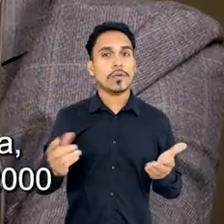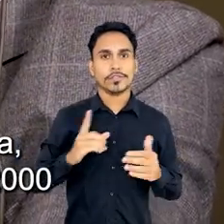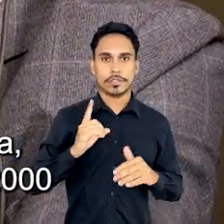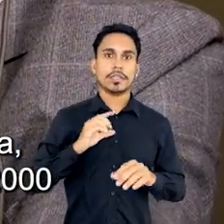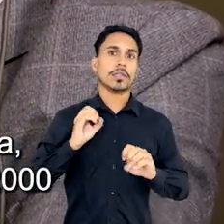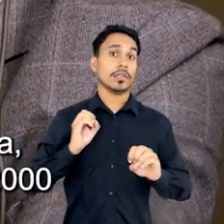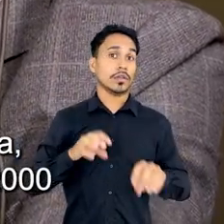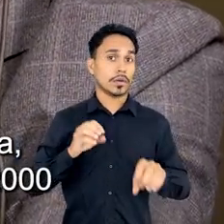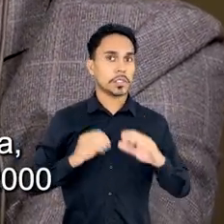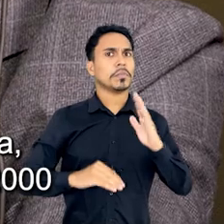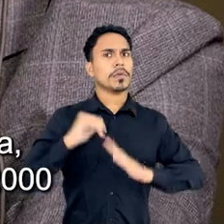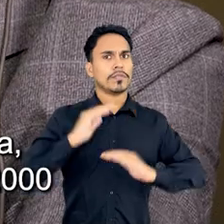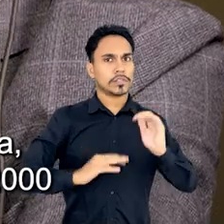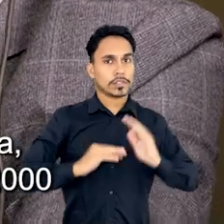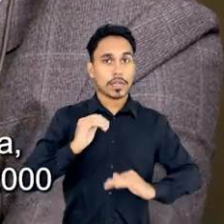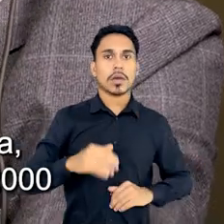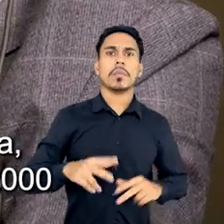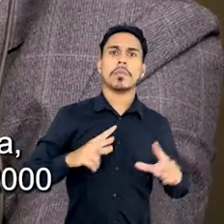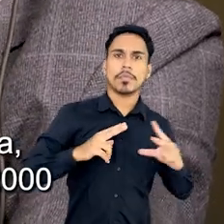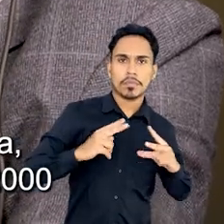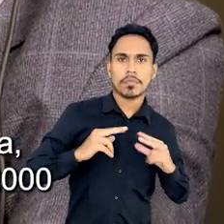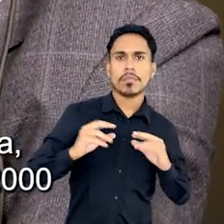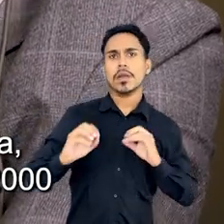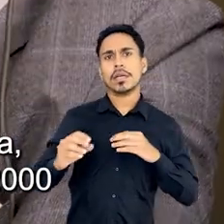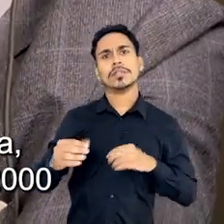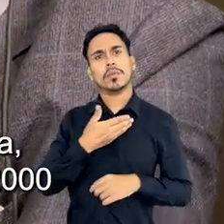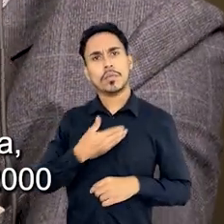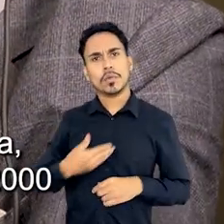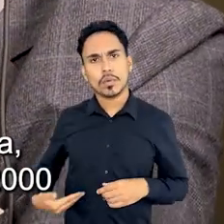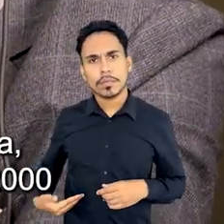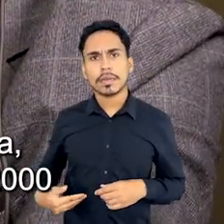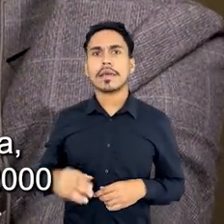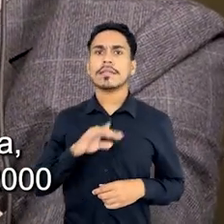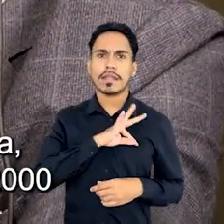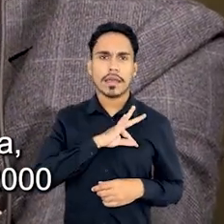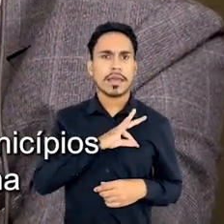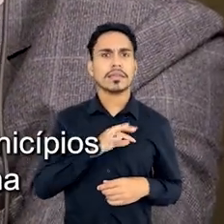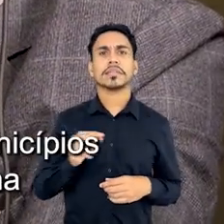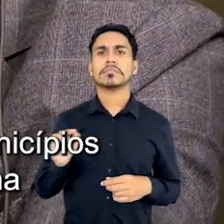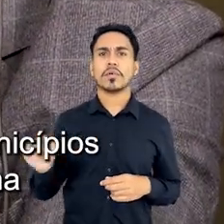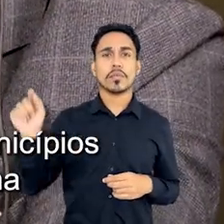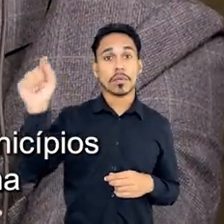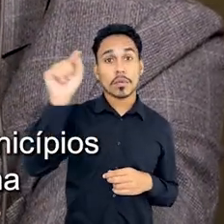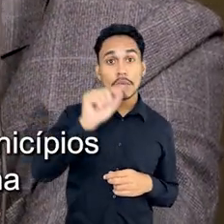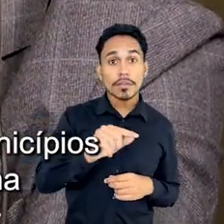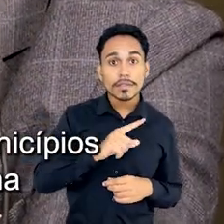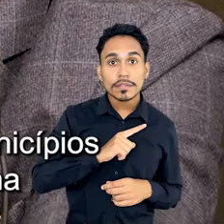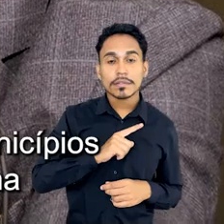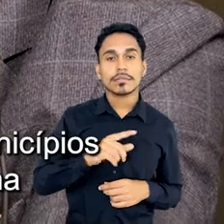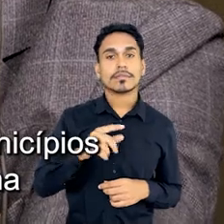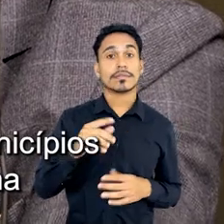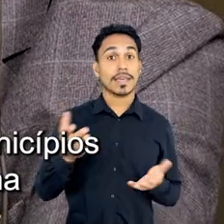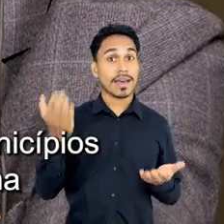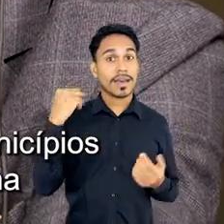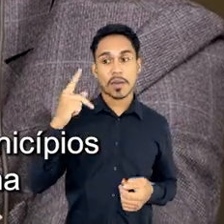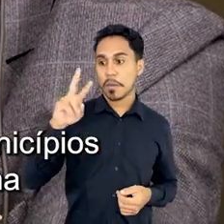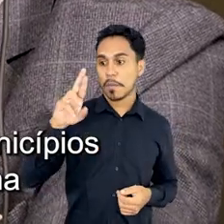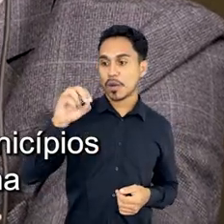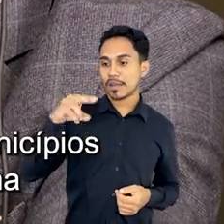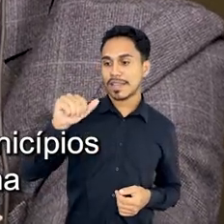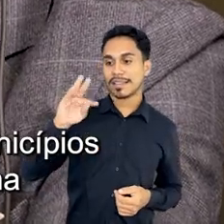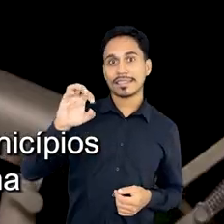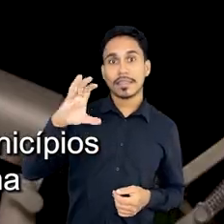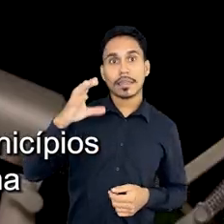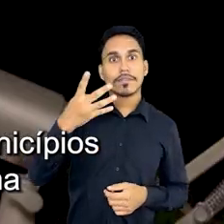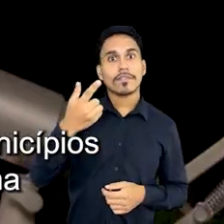tem educação profissional uhum pública privada técnica de qualquer forma e nível em 2000 municípios o prc chegou a mais de 4000 municípios